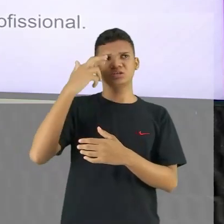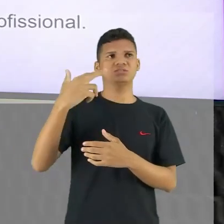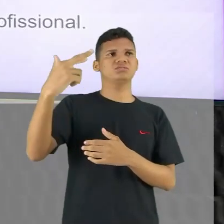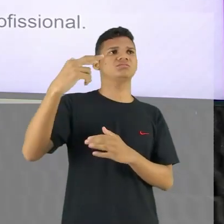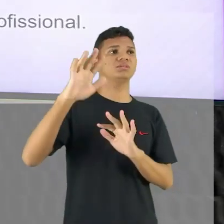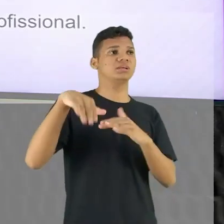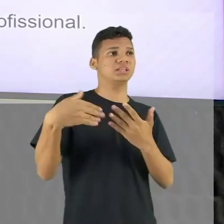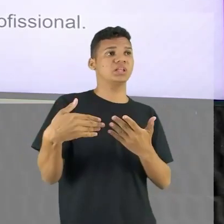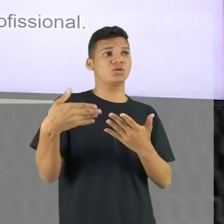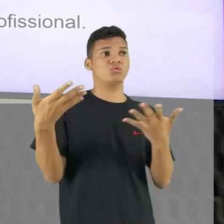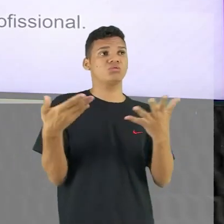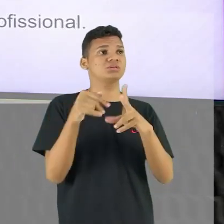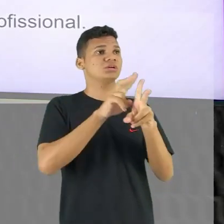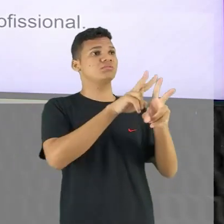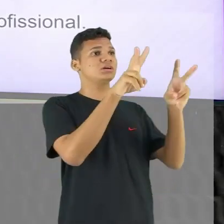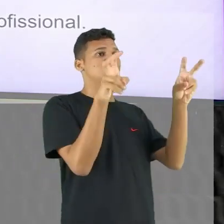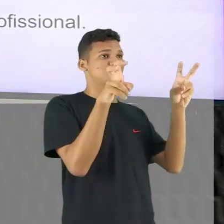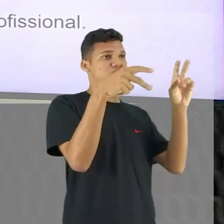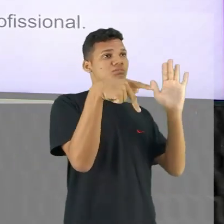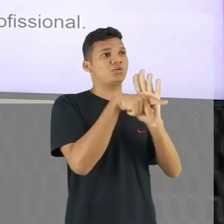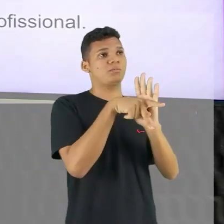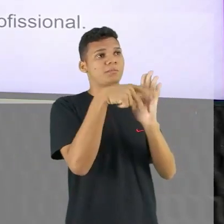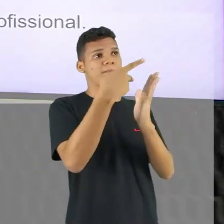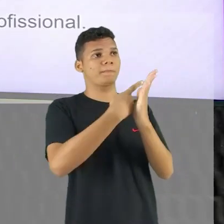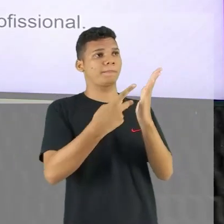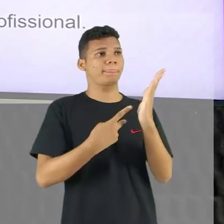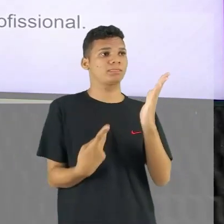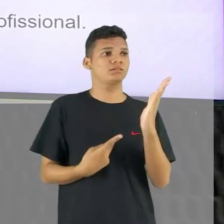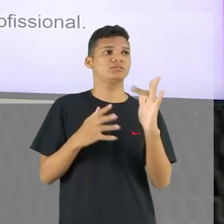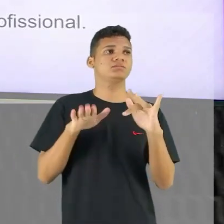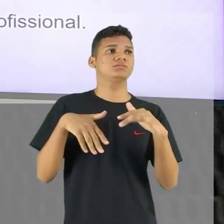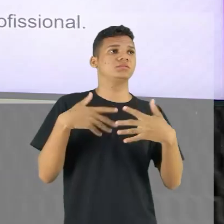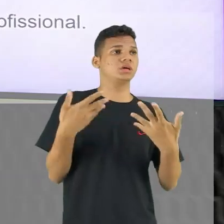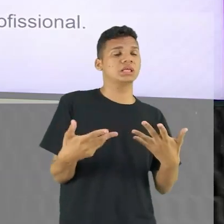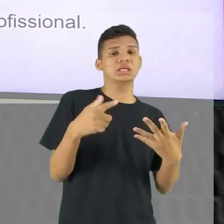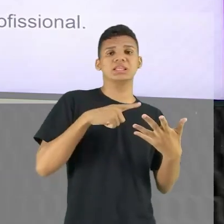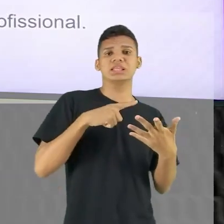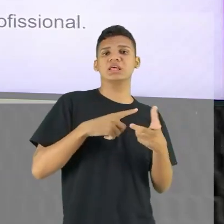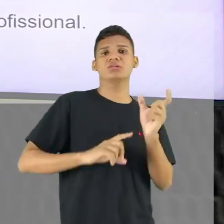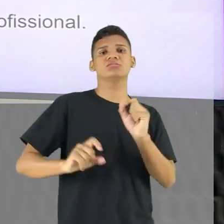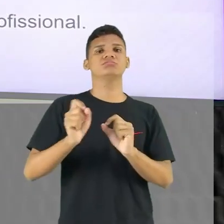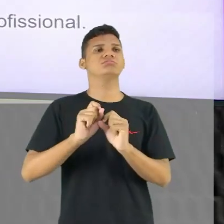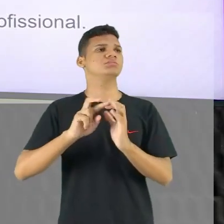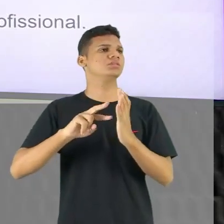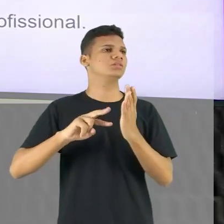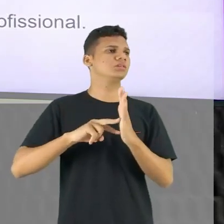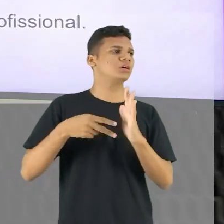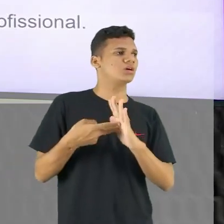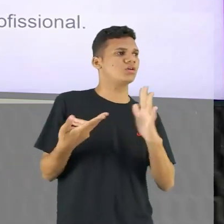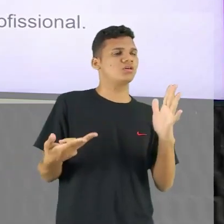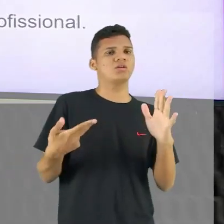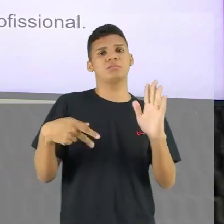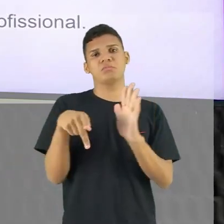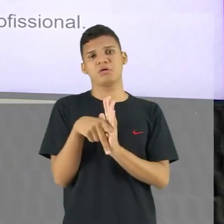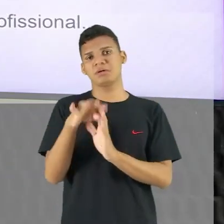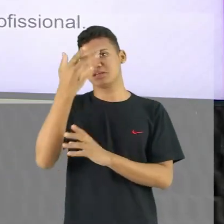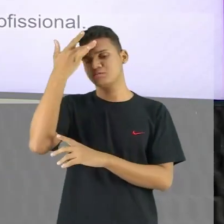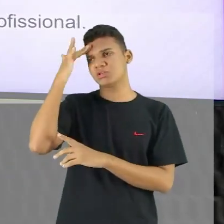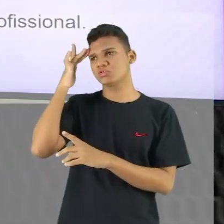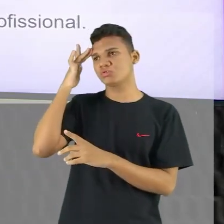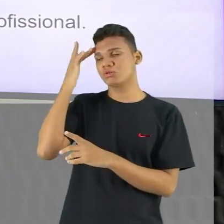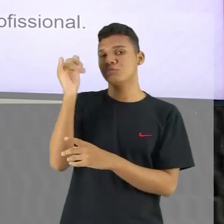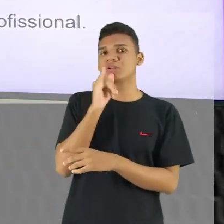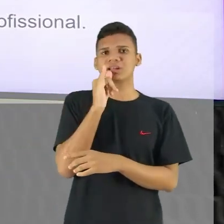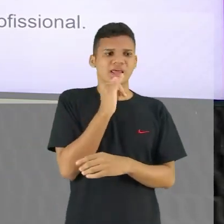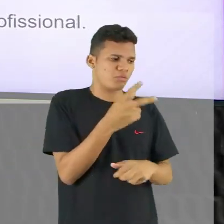esse é o assunto do poema. É esse processo de movimento que os refugiados fazem ao abandonar o seu país